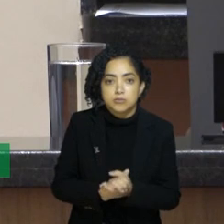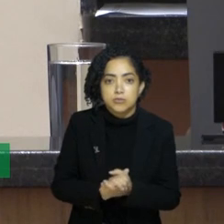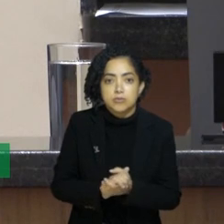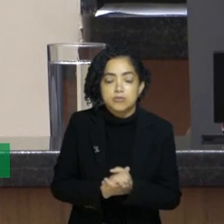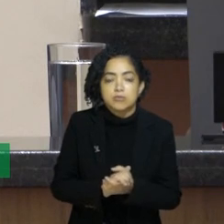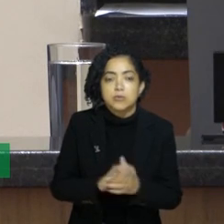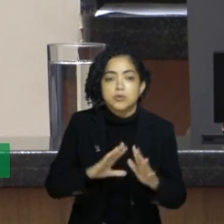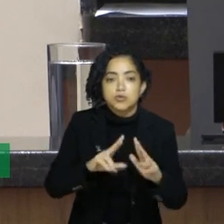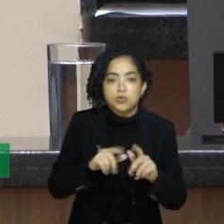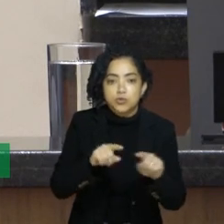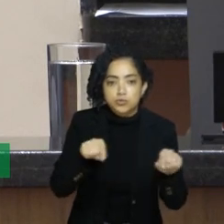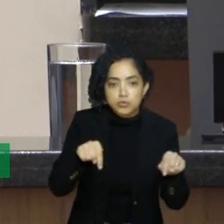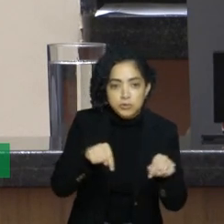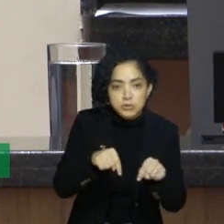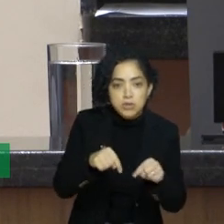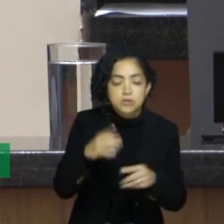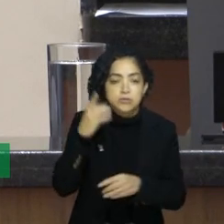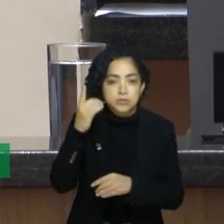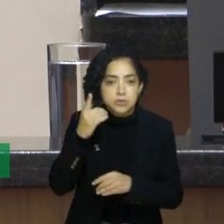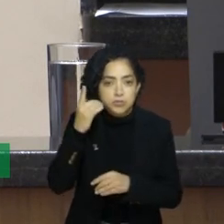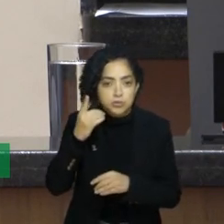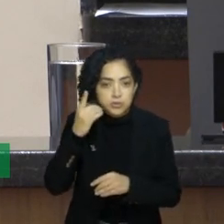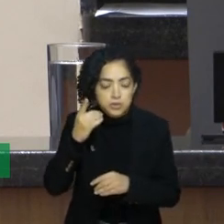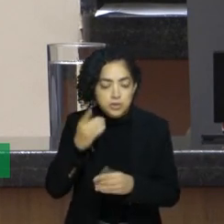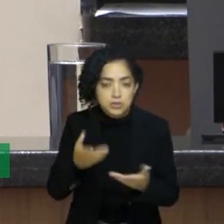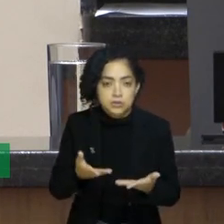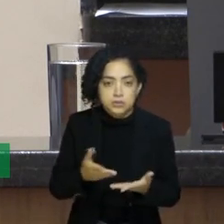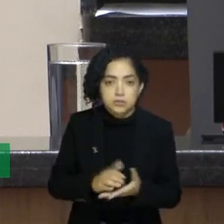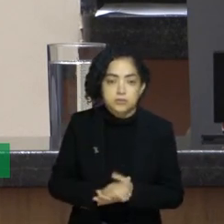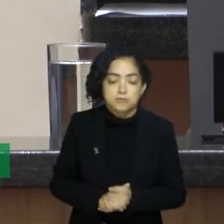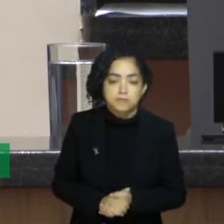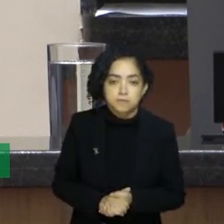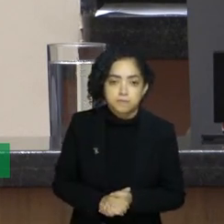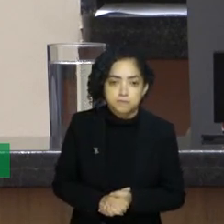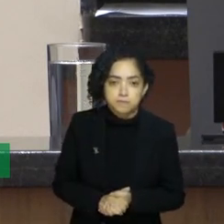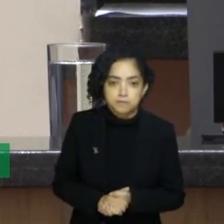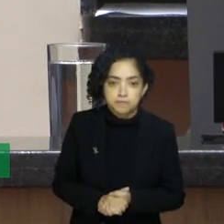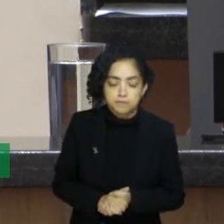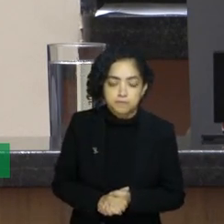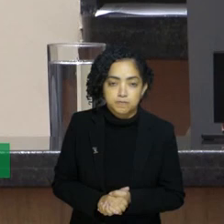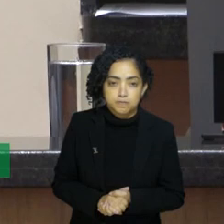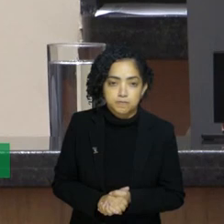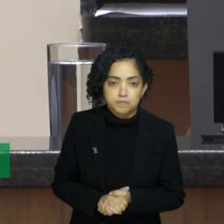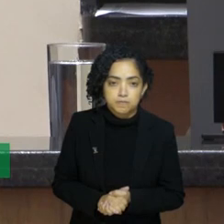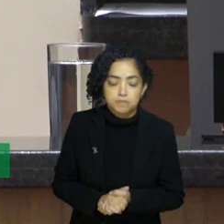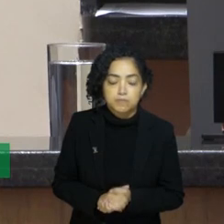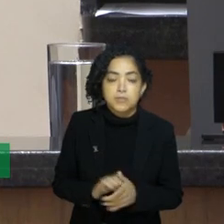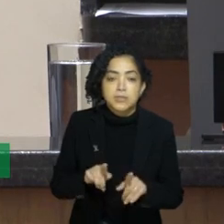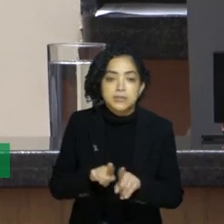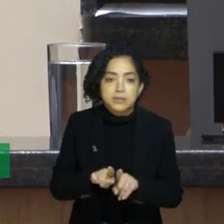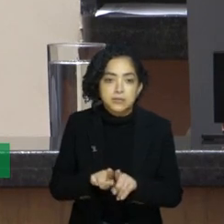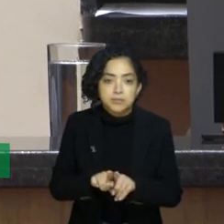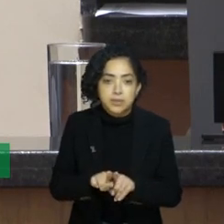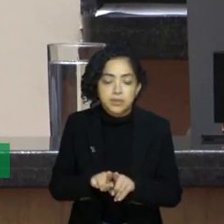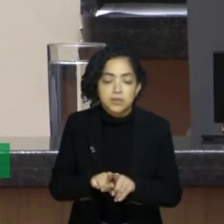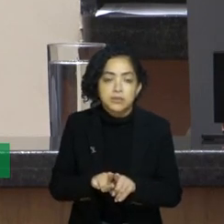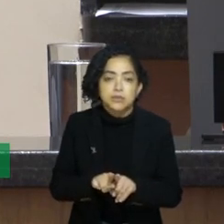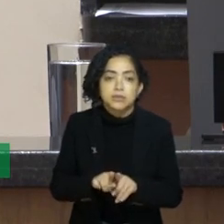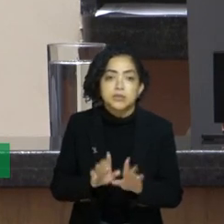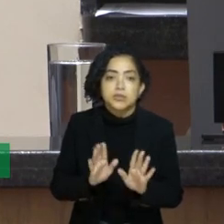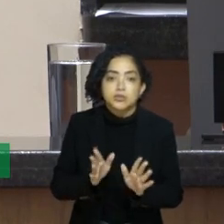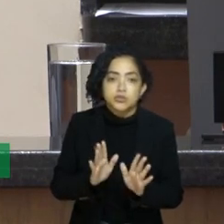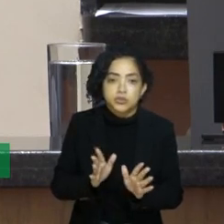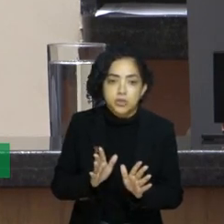gabinetes dos senhores e senhoras deputados e deputadas, e, da mesma forma também, já